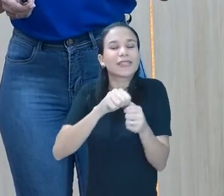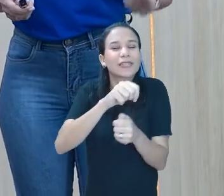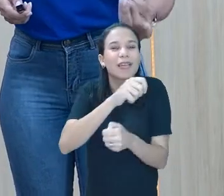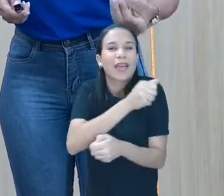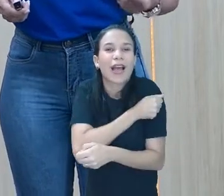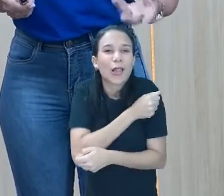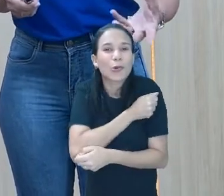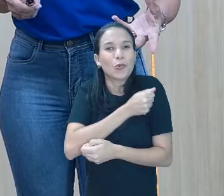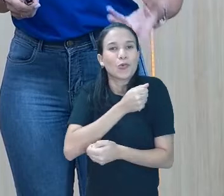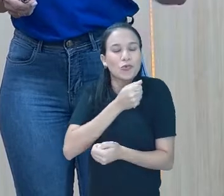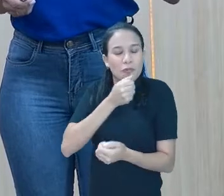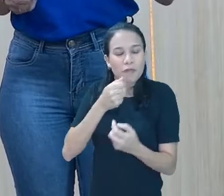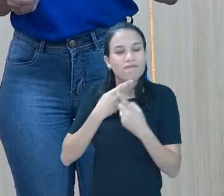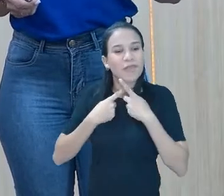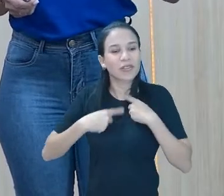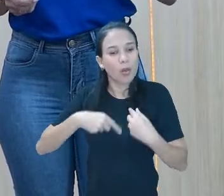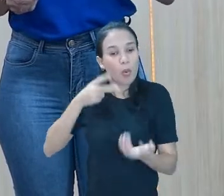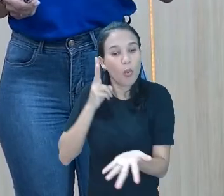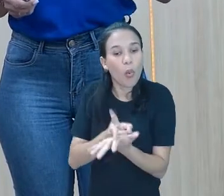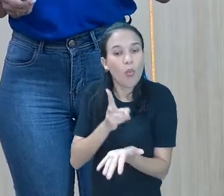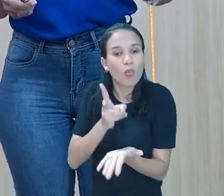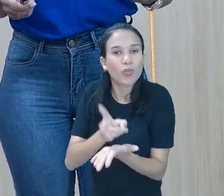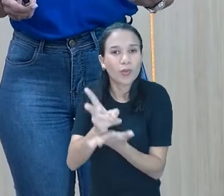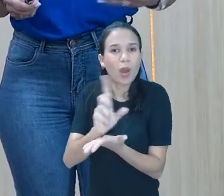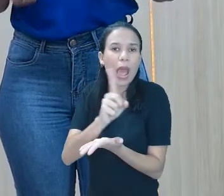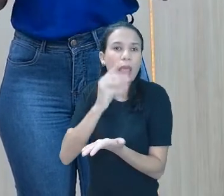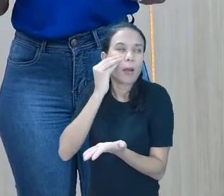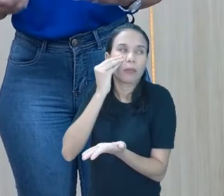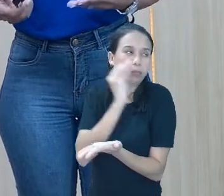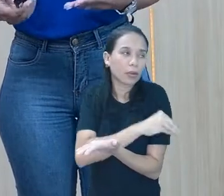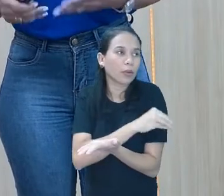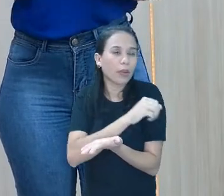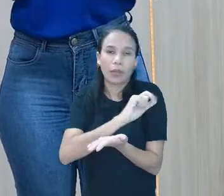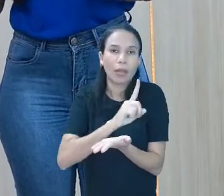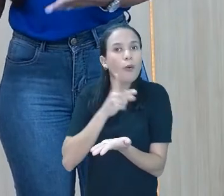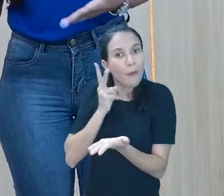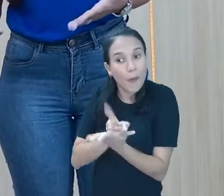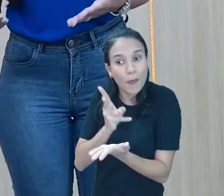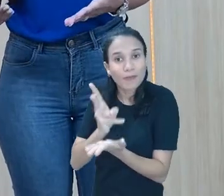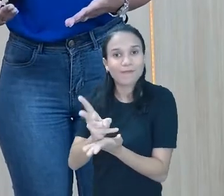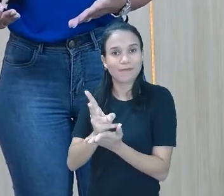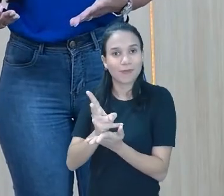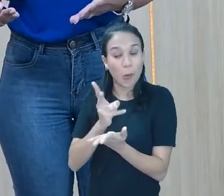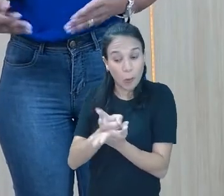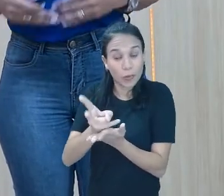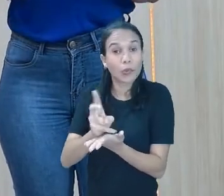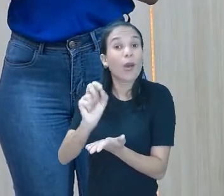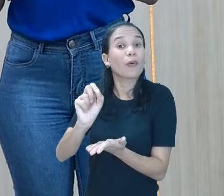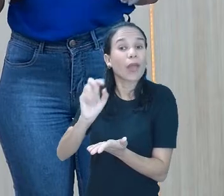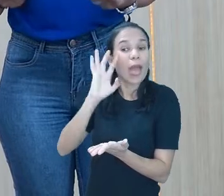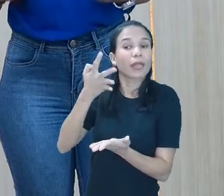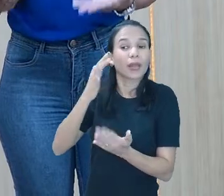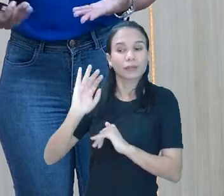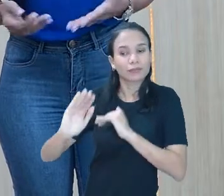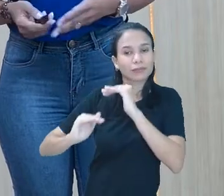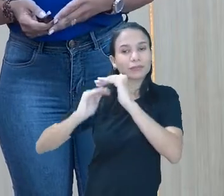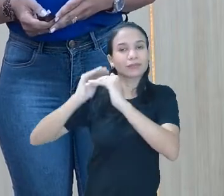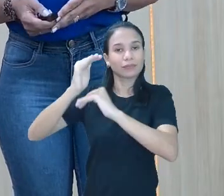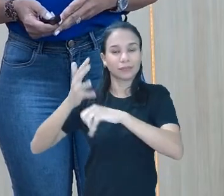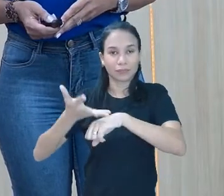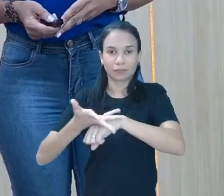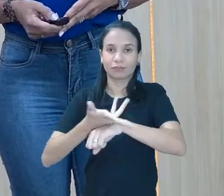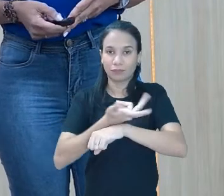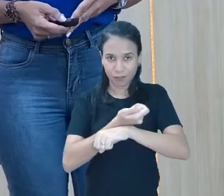ele permaneça fazendo e faz com que essa persistência gere desenvolvimento, gere construção